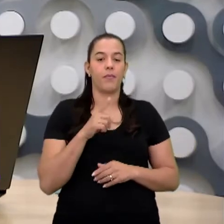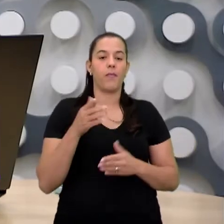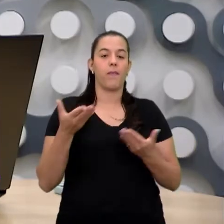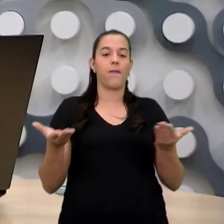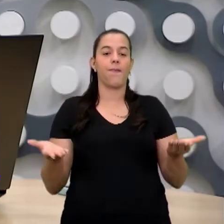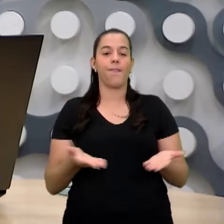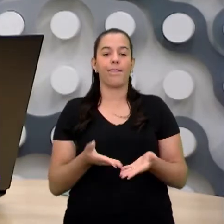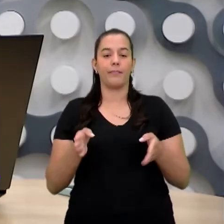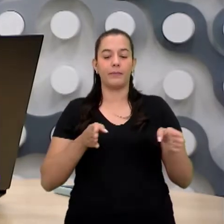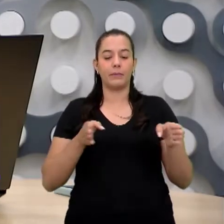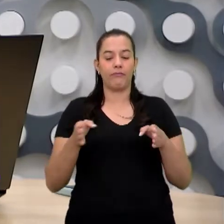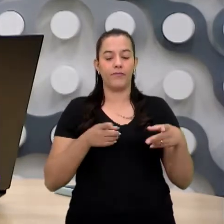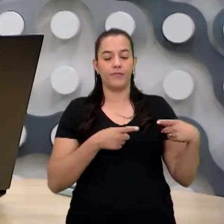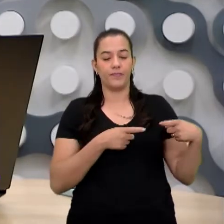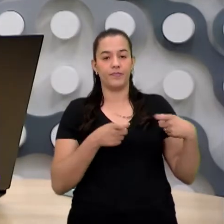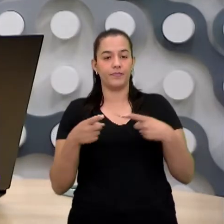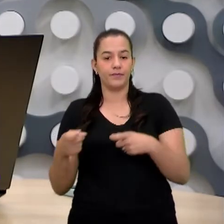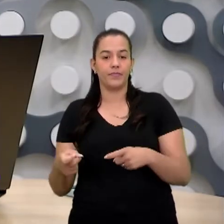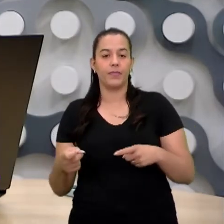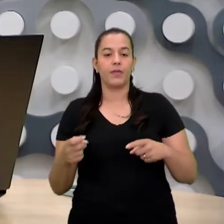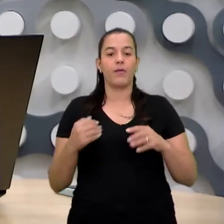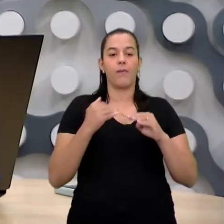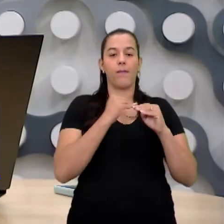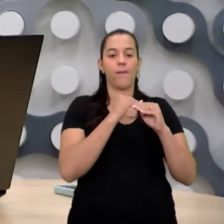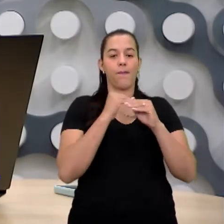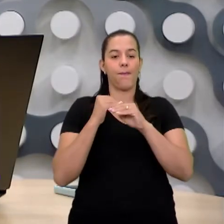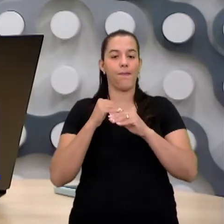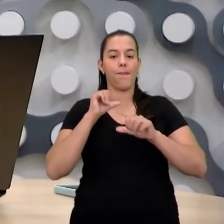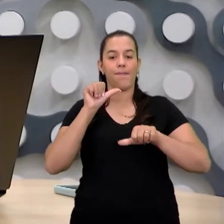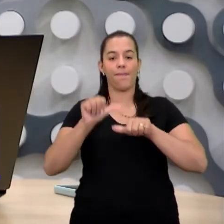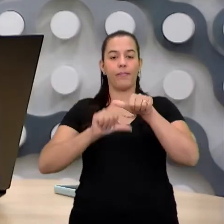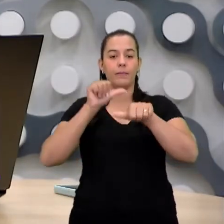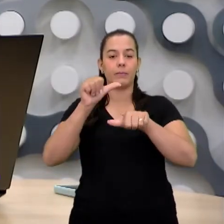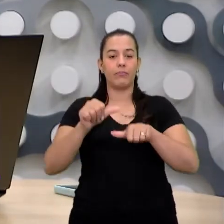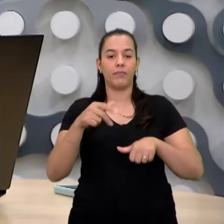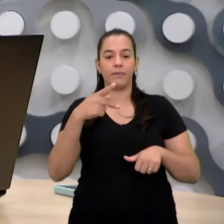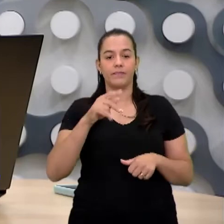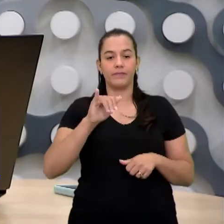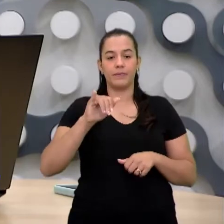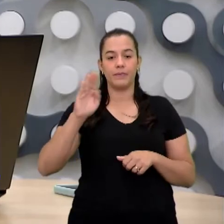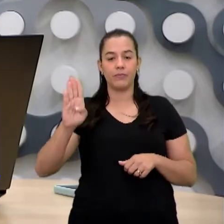agora com essa guerra com a Ucrânia deu uma modificada aí no seu PIB,